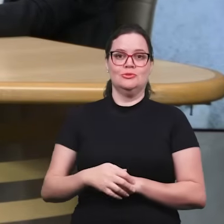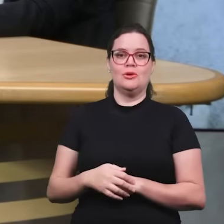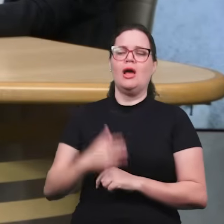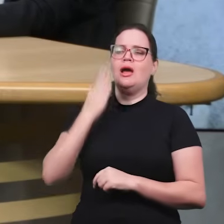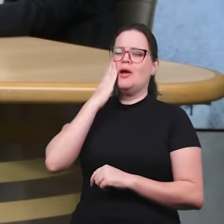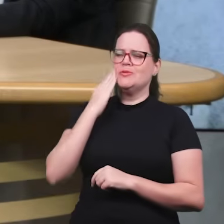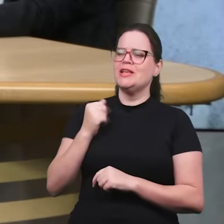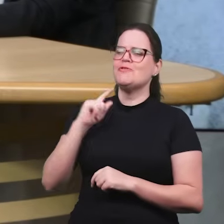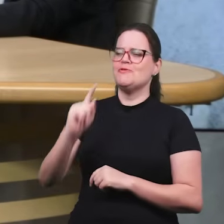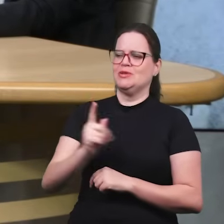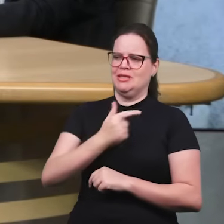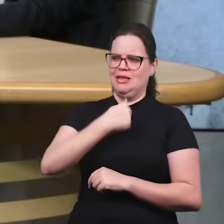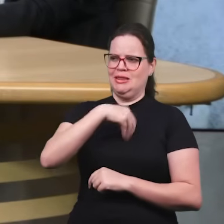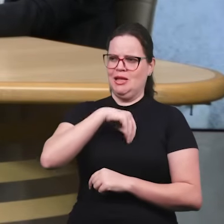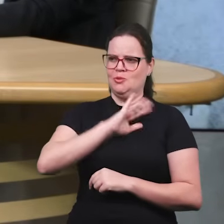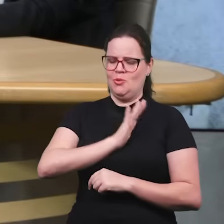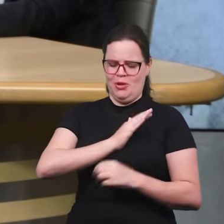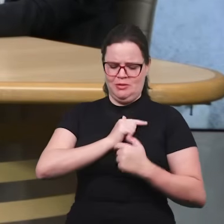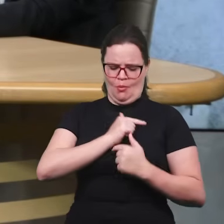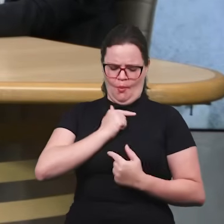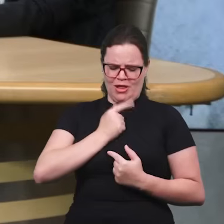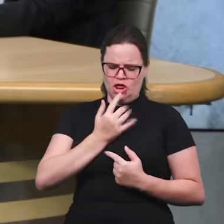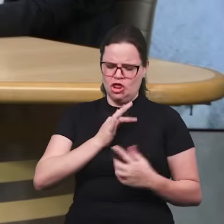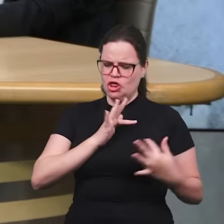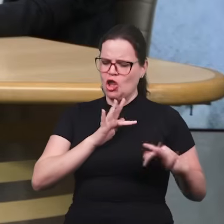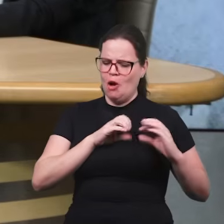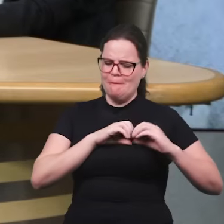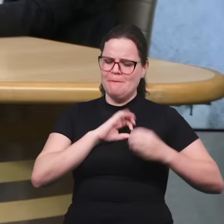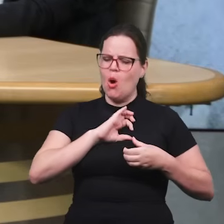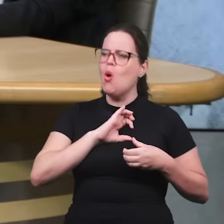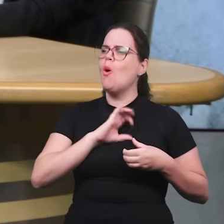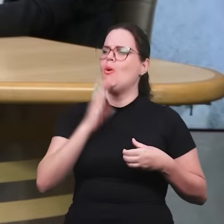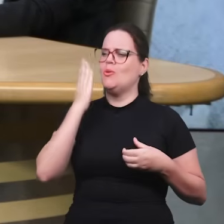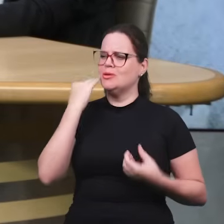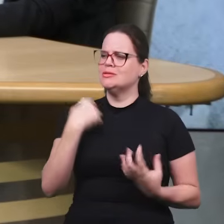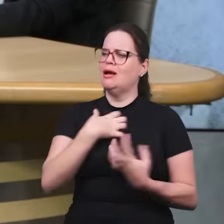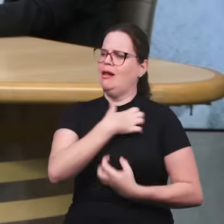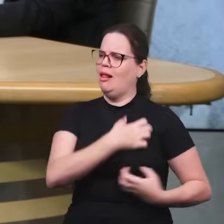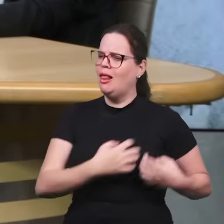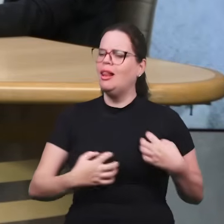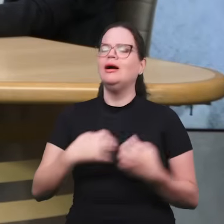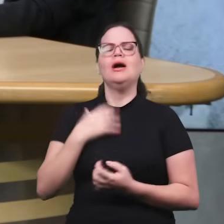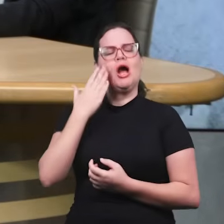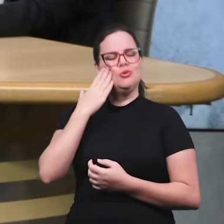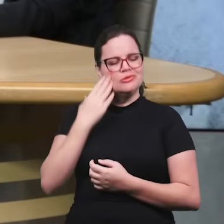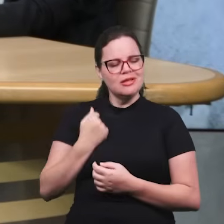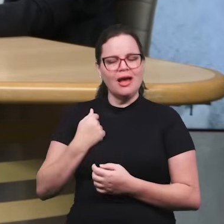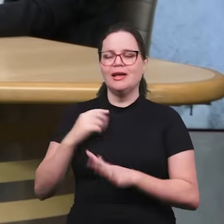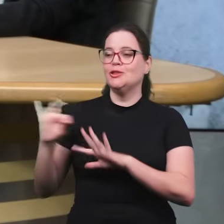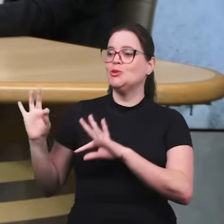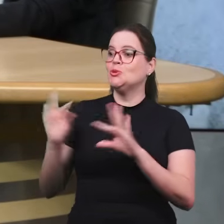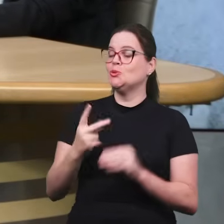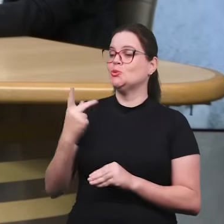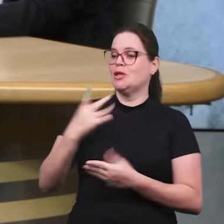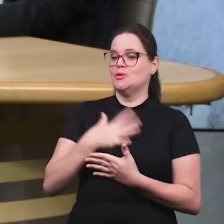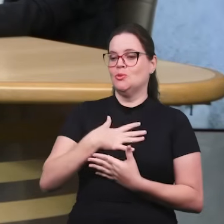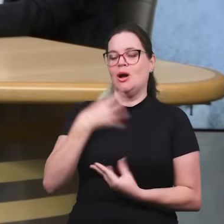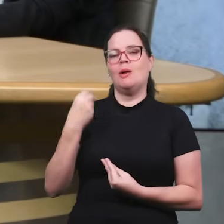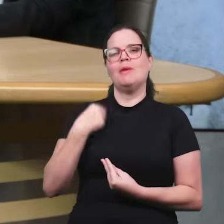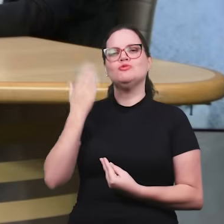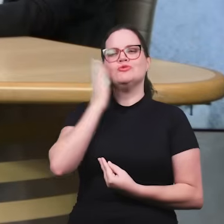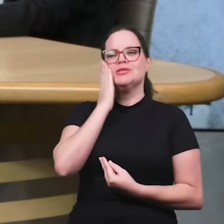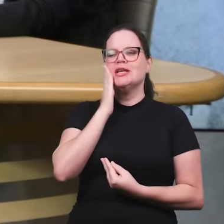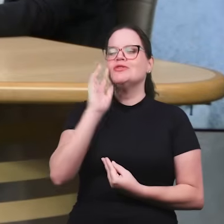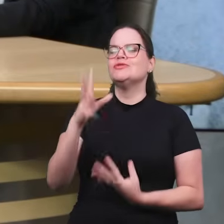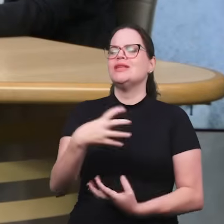conhecia as dores, o vazio, o que faltava, as angústias, tudo que passava dentro da alma dela,